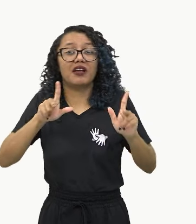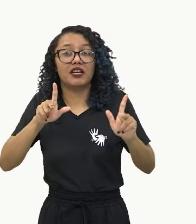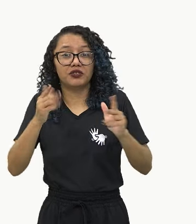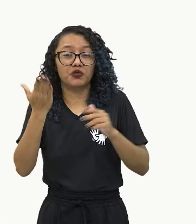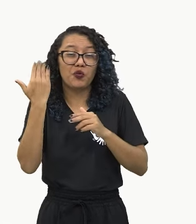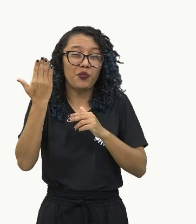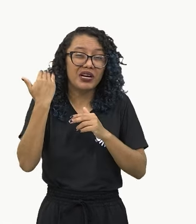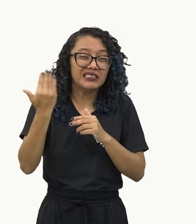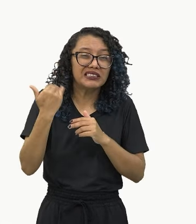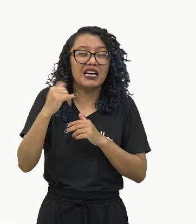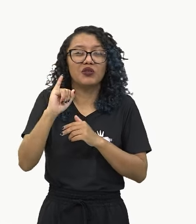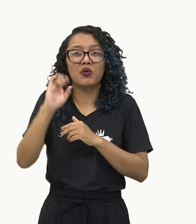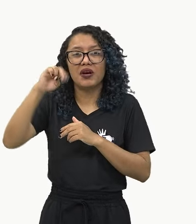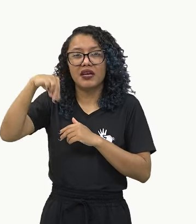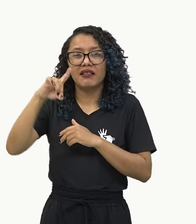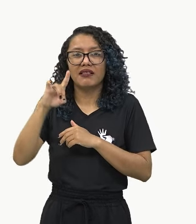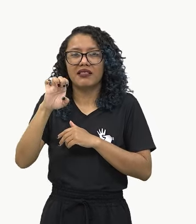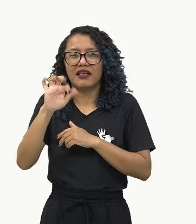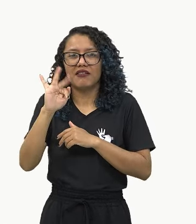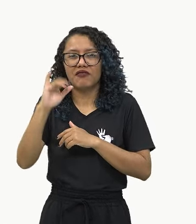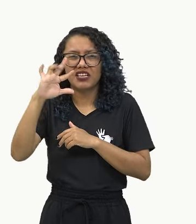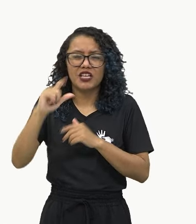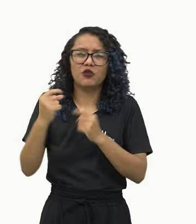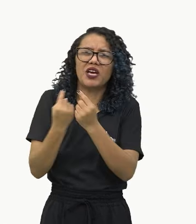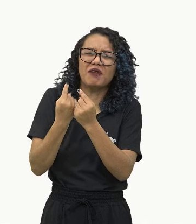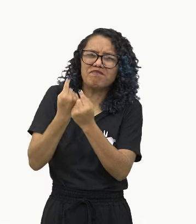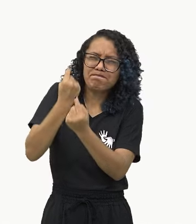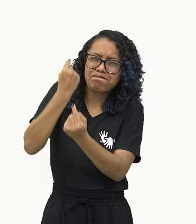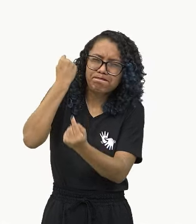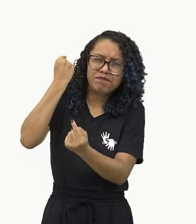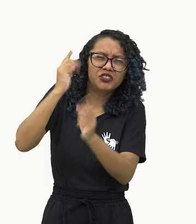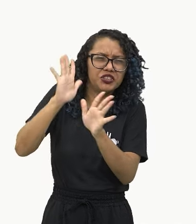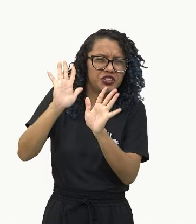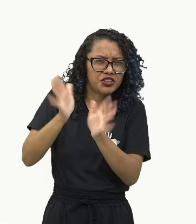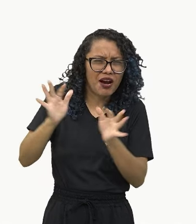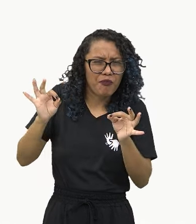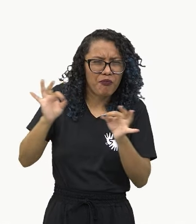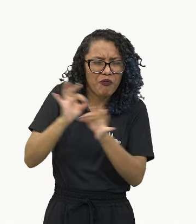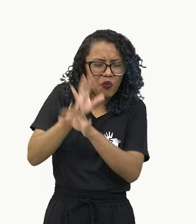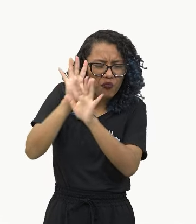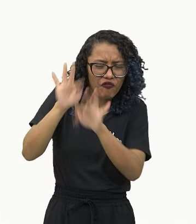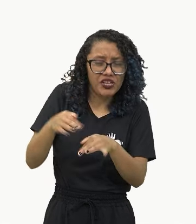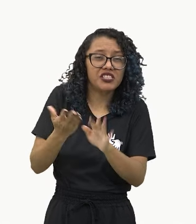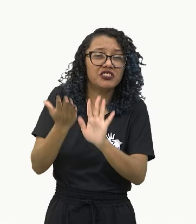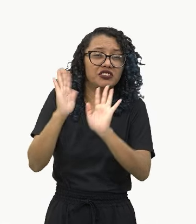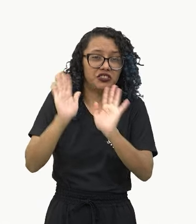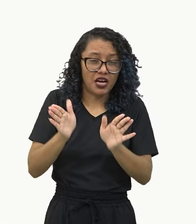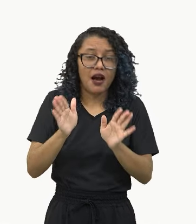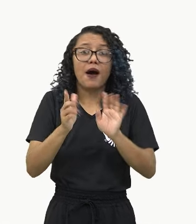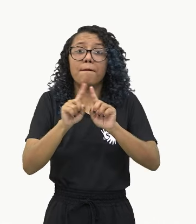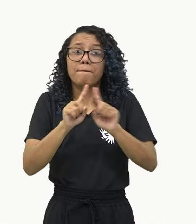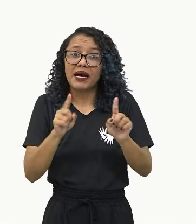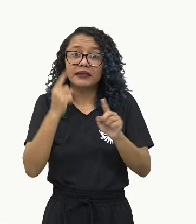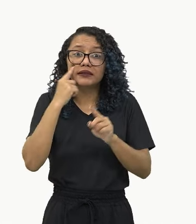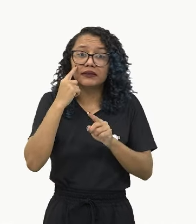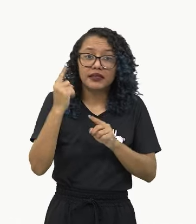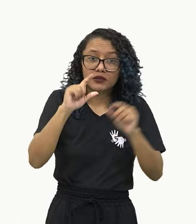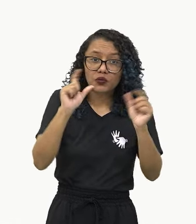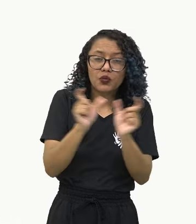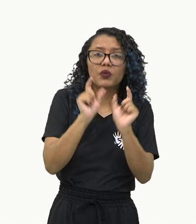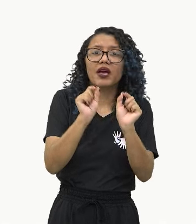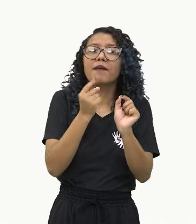passado bem distante, um passado que já acabou. Aqui no pretérito composto, ele é um passado